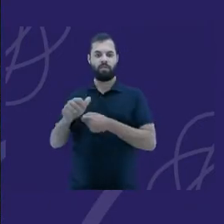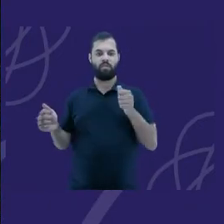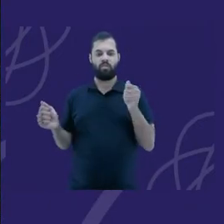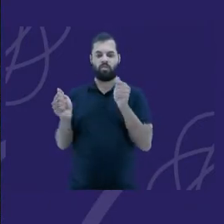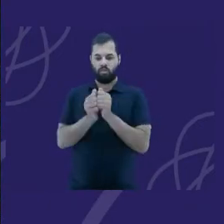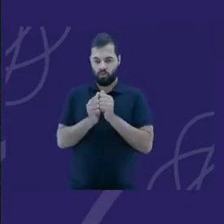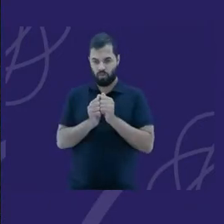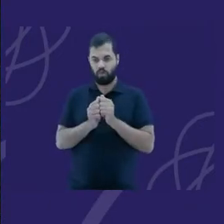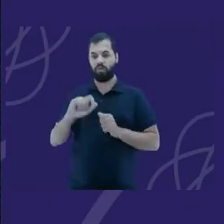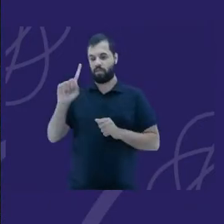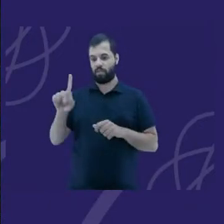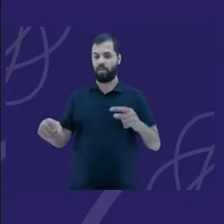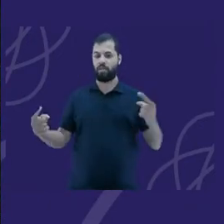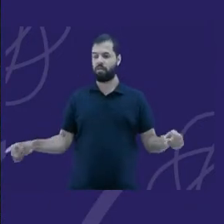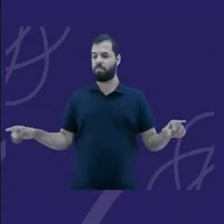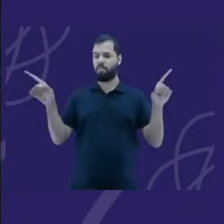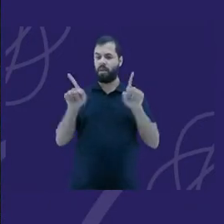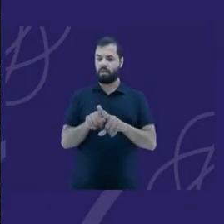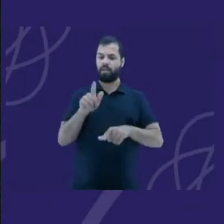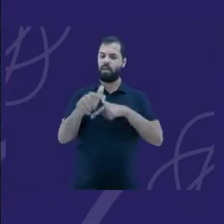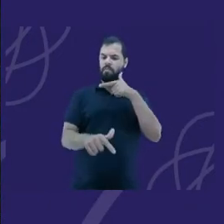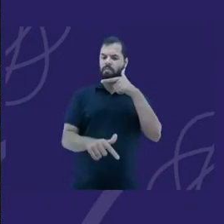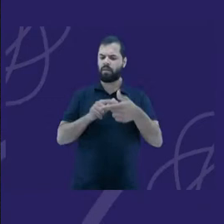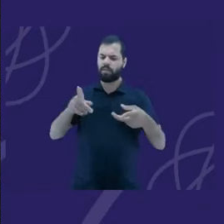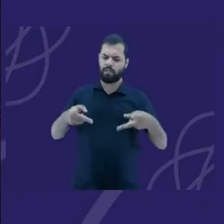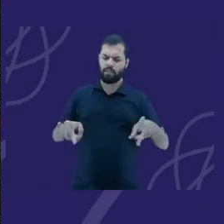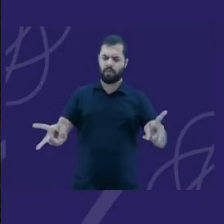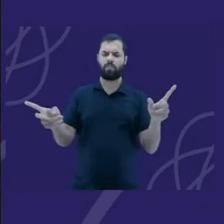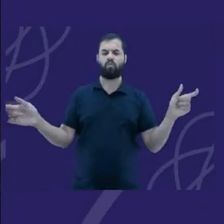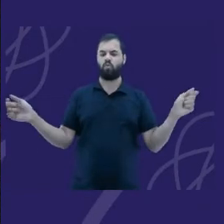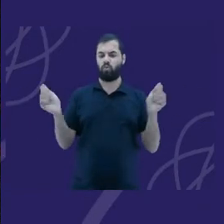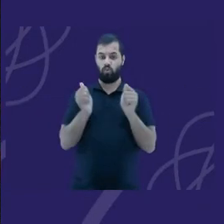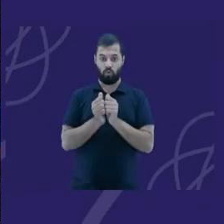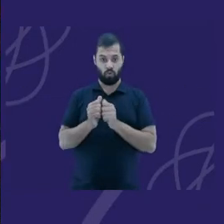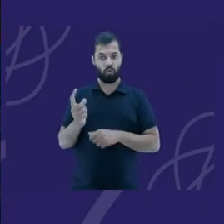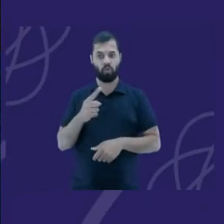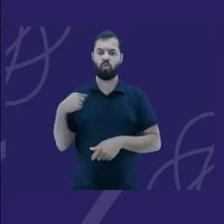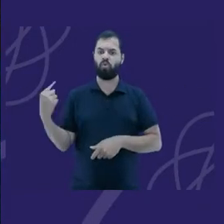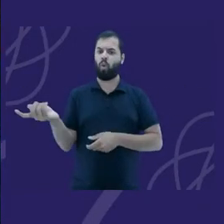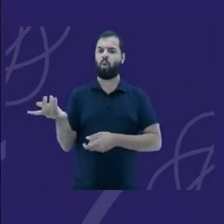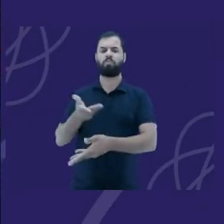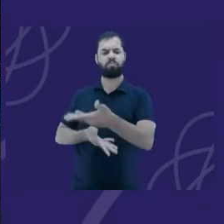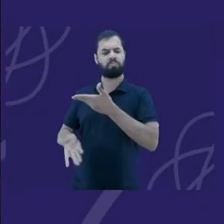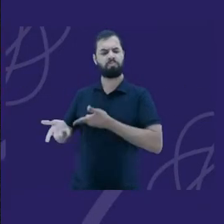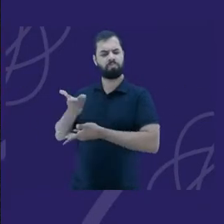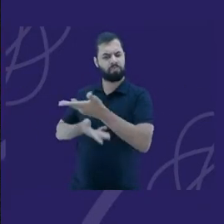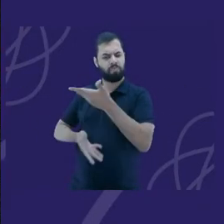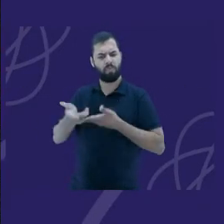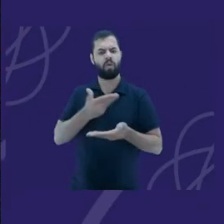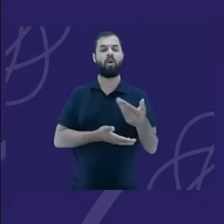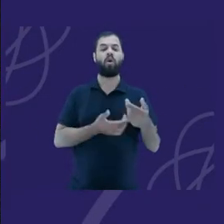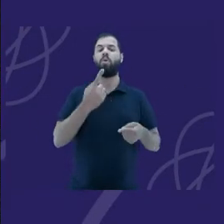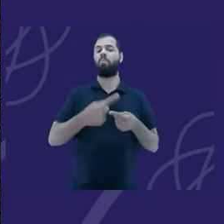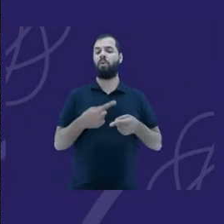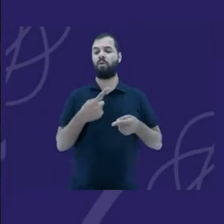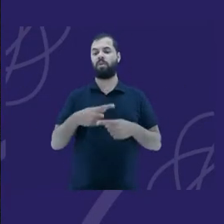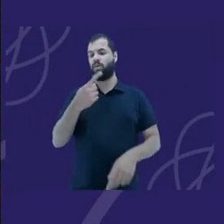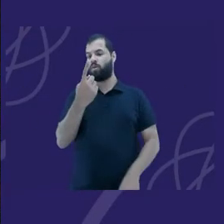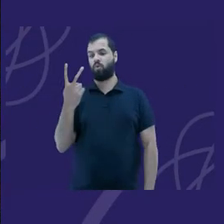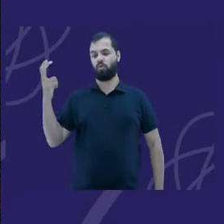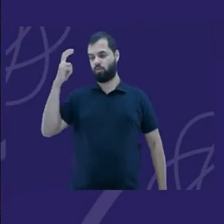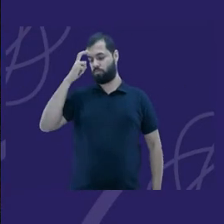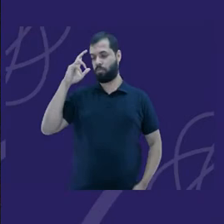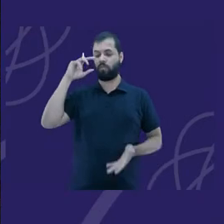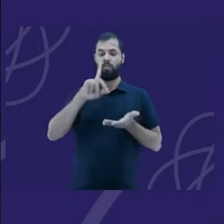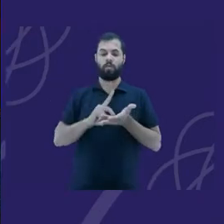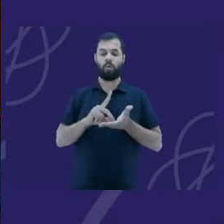são nossos parceiros, sempre parceiros que sempre estão junto com a gente, né? Porque cultura é